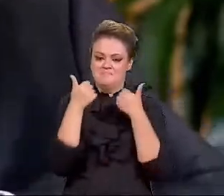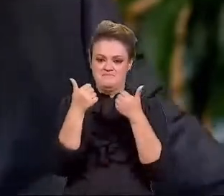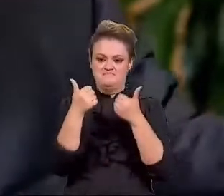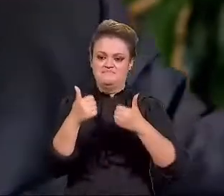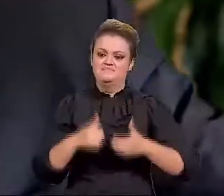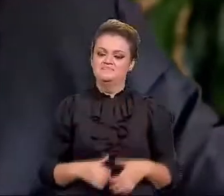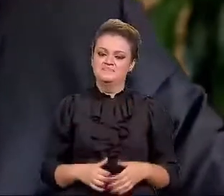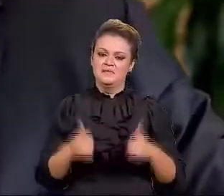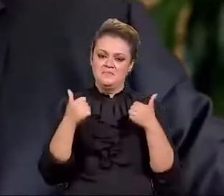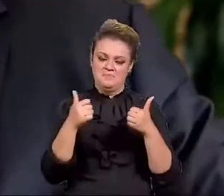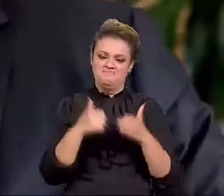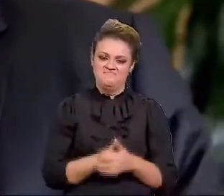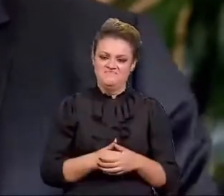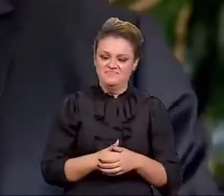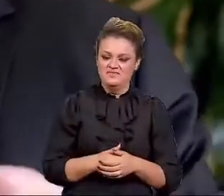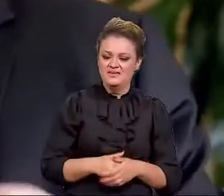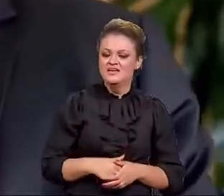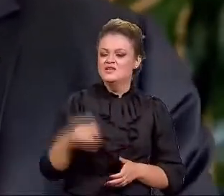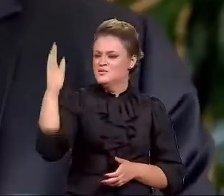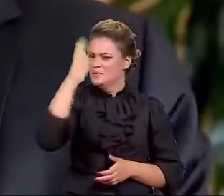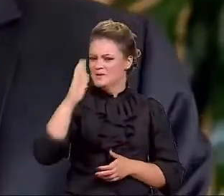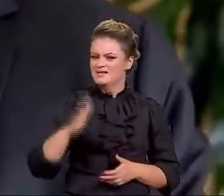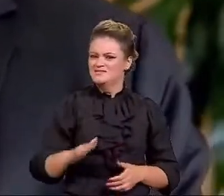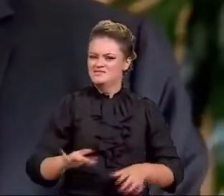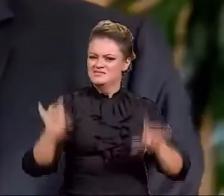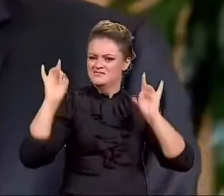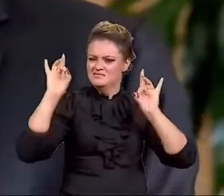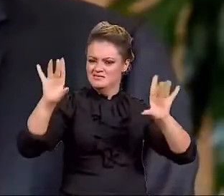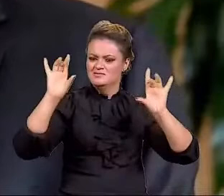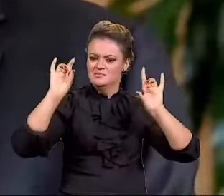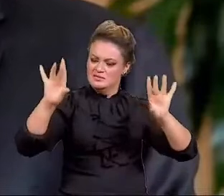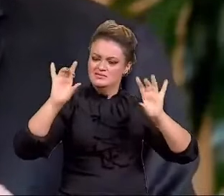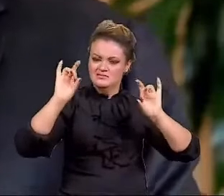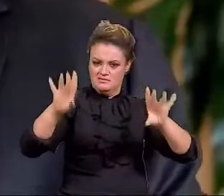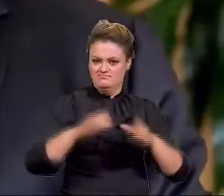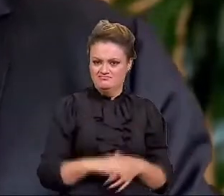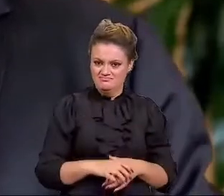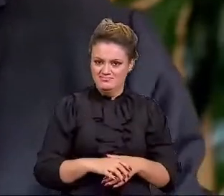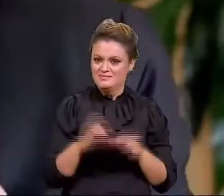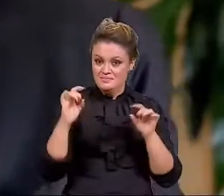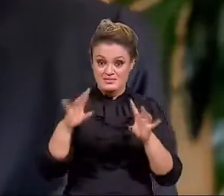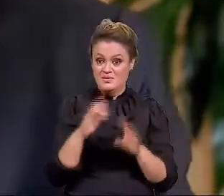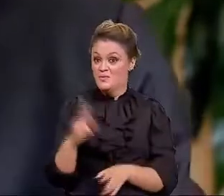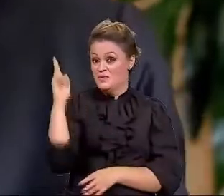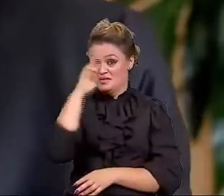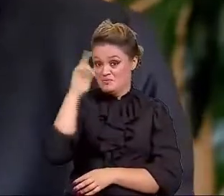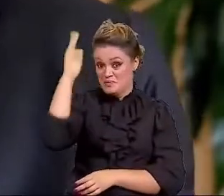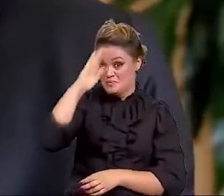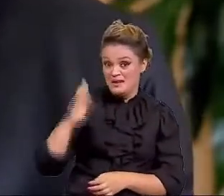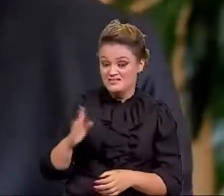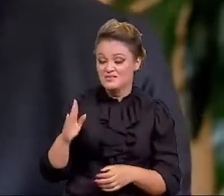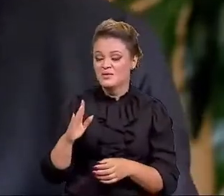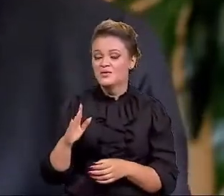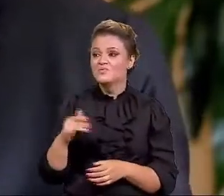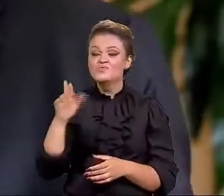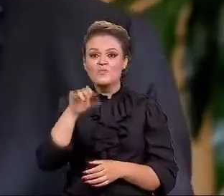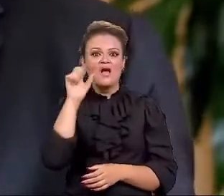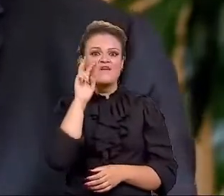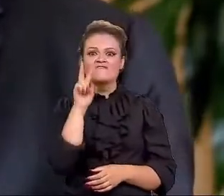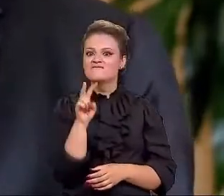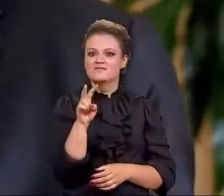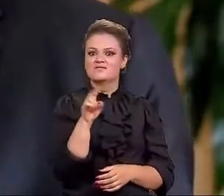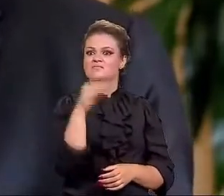chance excepcional. Nunca antes na história do Brasil eu vi o Brasil com a oportunidade que ele tem